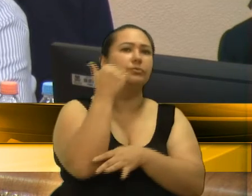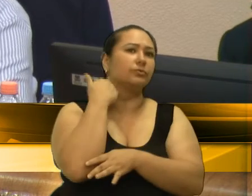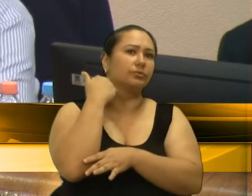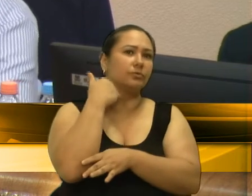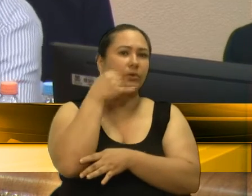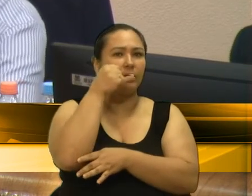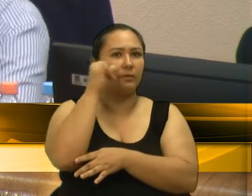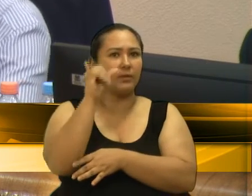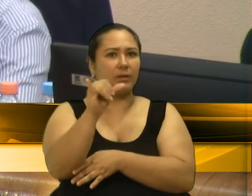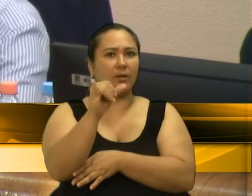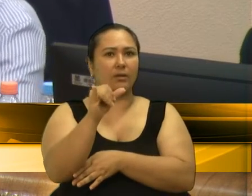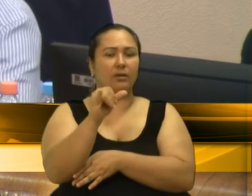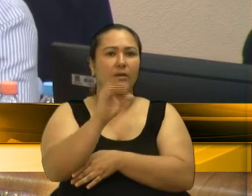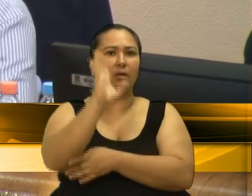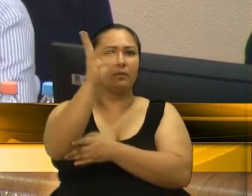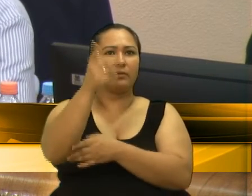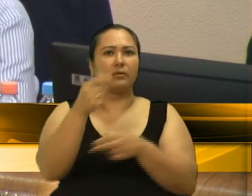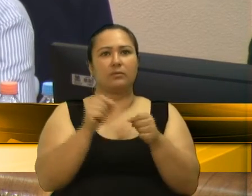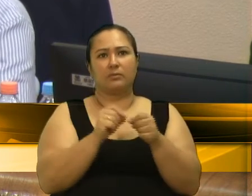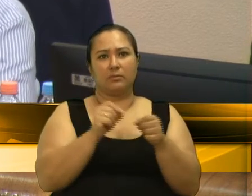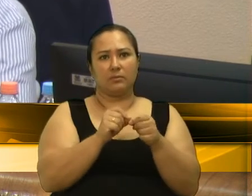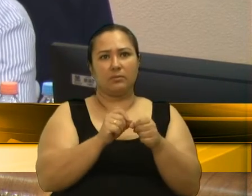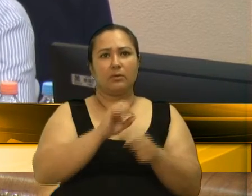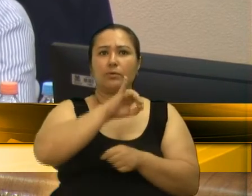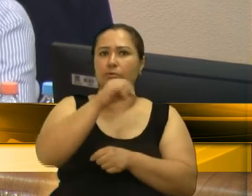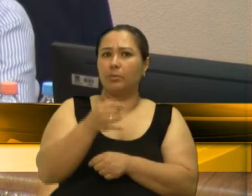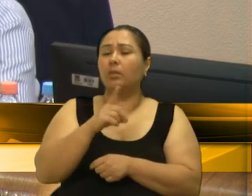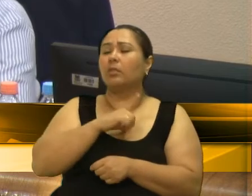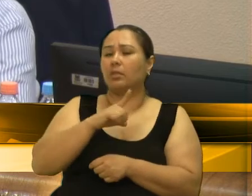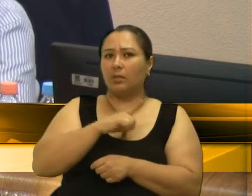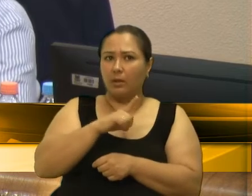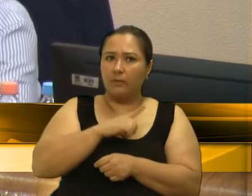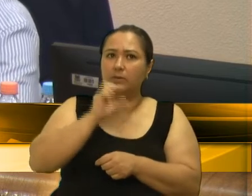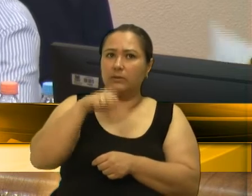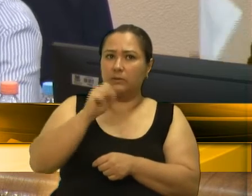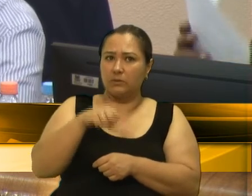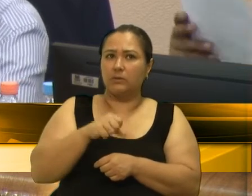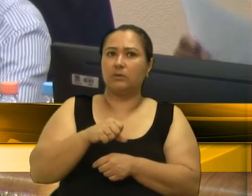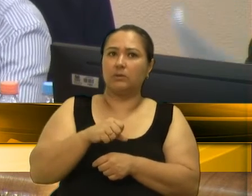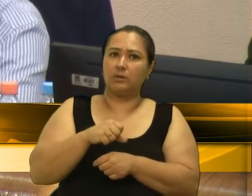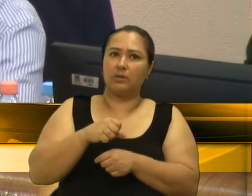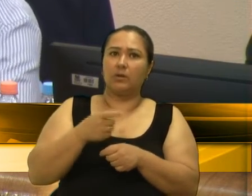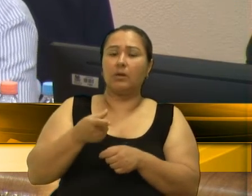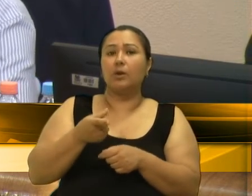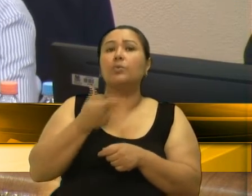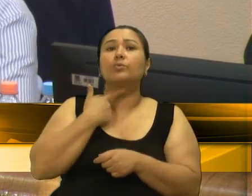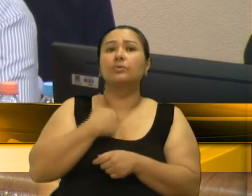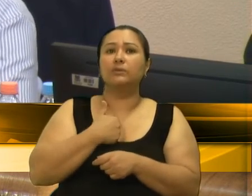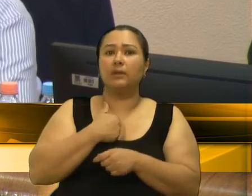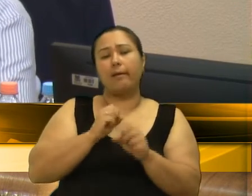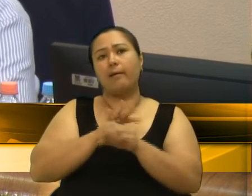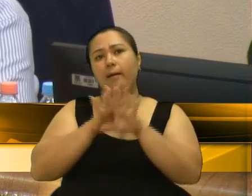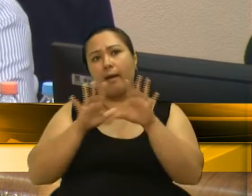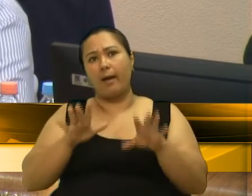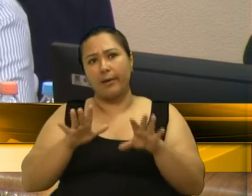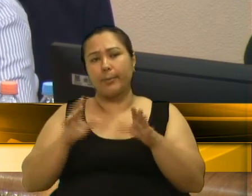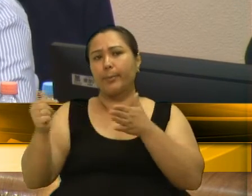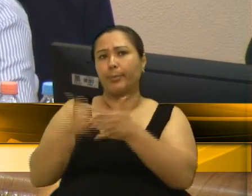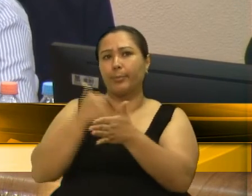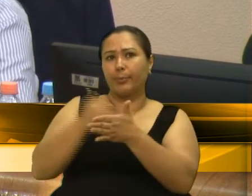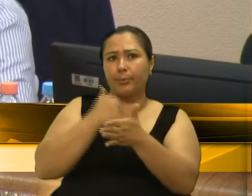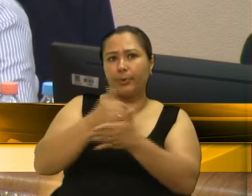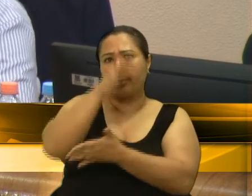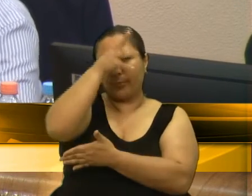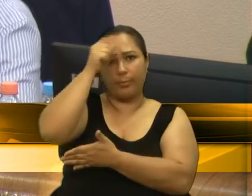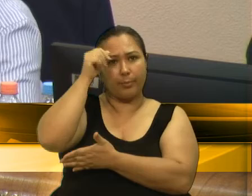evitar que o evento fosse realizado. Senhor Jomir, houve tentativa sim de recorrer. Gostaria de, claro, que as perguntas ao prefeito